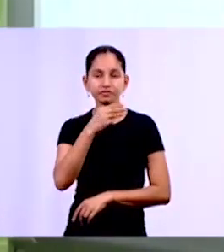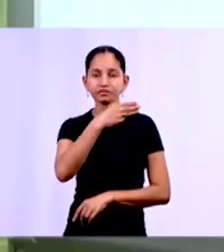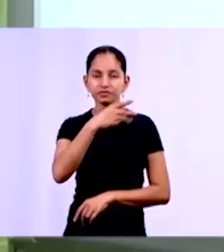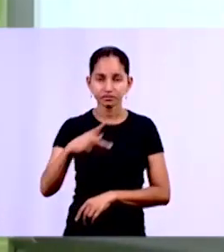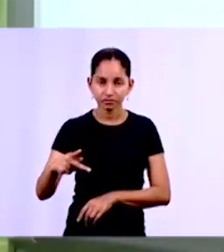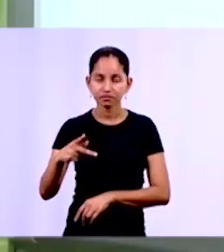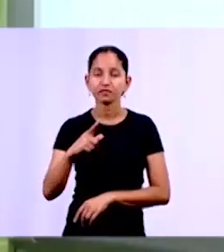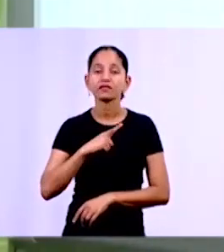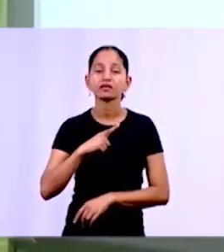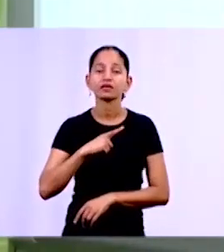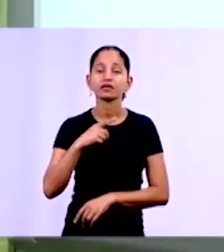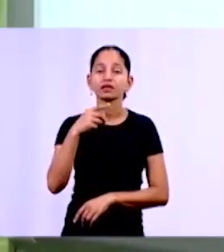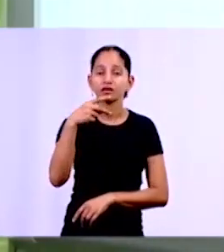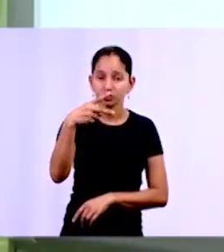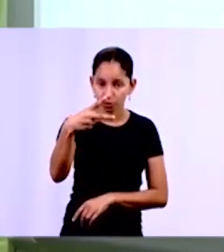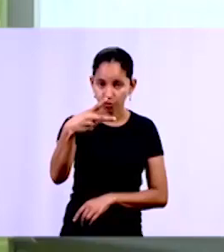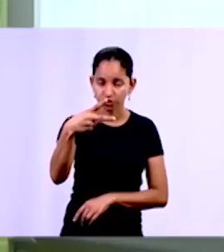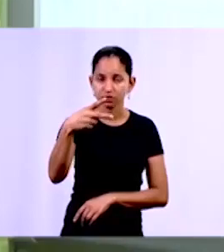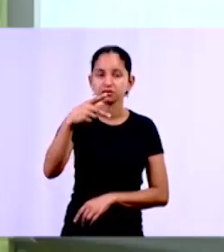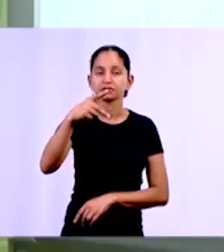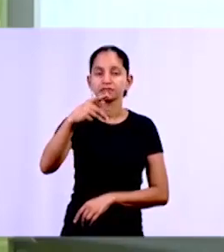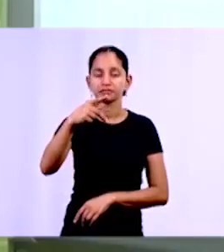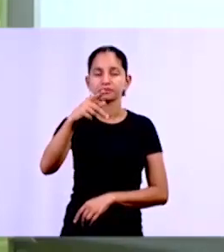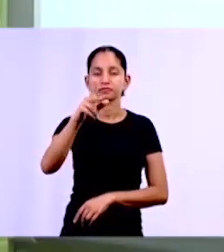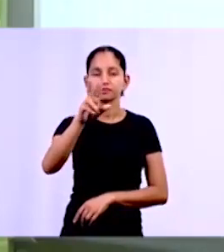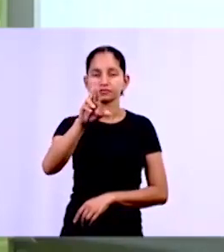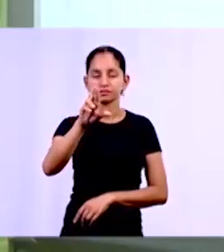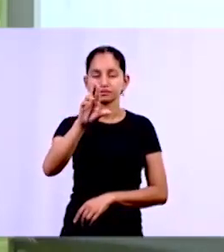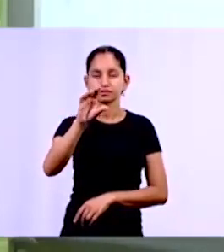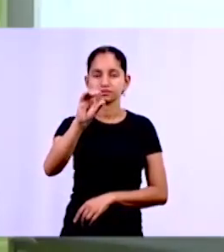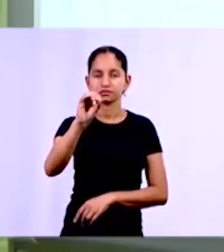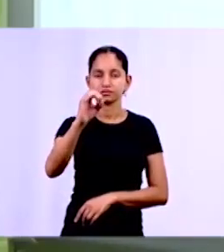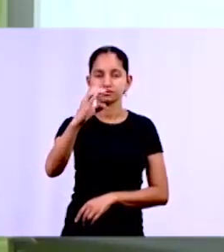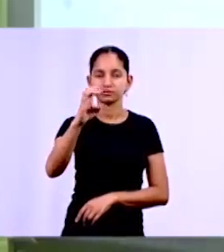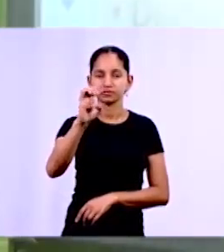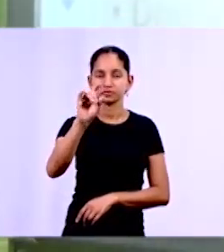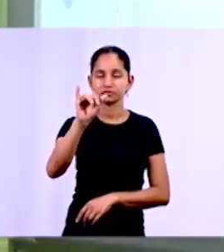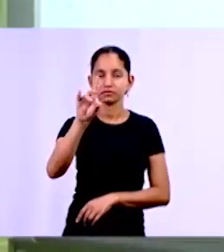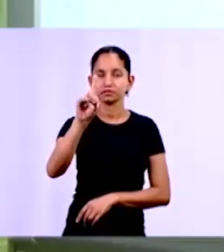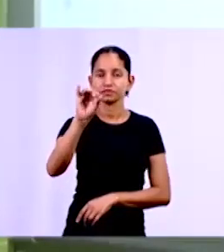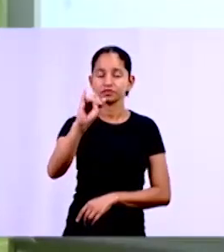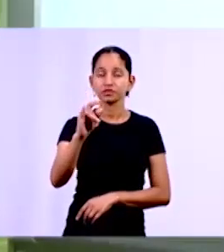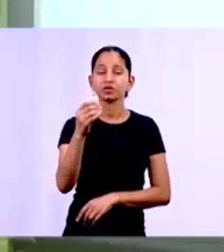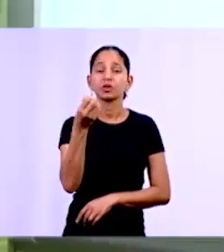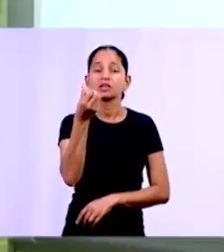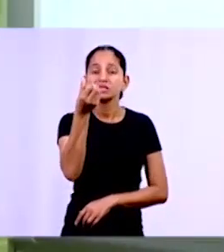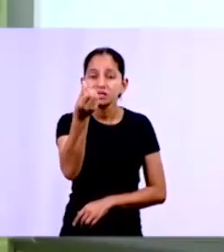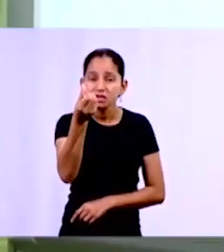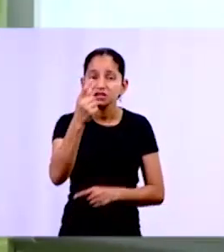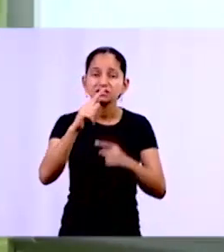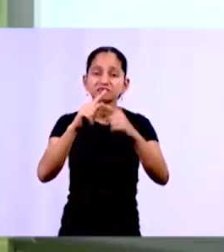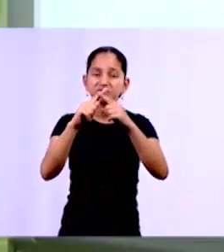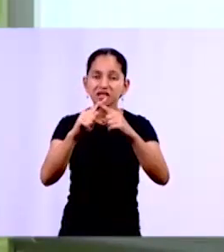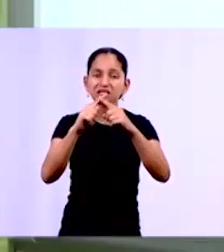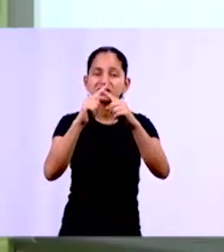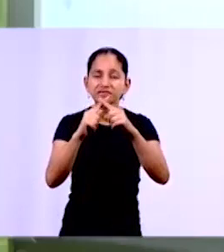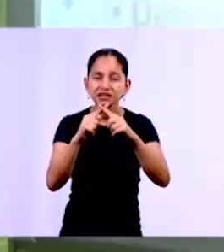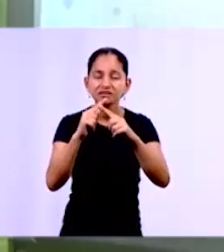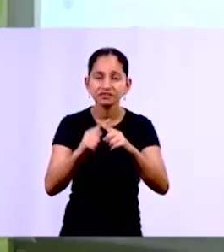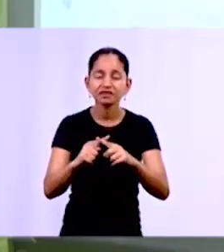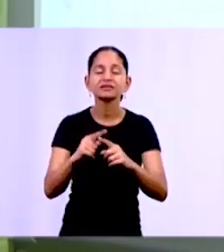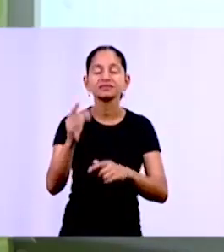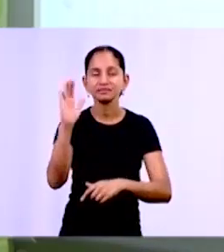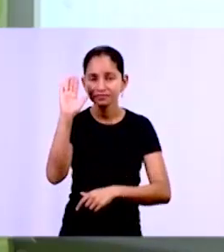Ministério Público, que ele tem 2 processadores, cada processador com 6 núcleos e cada núcleo com 2 núcleos